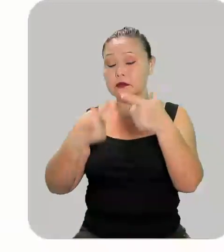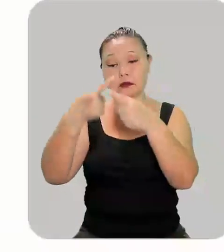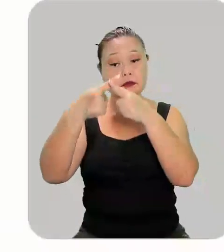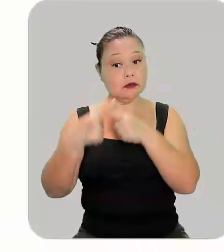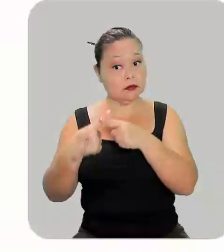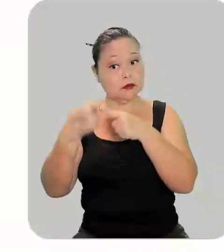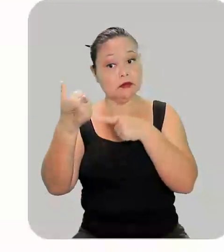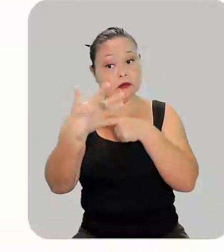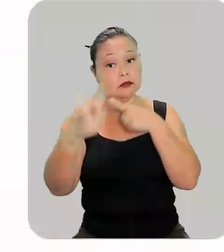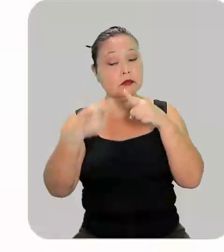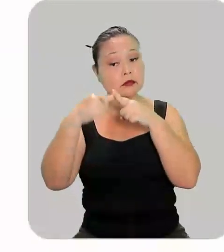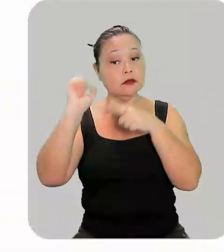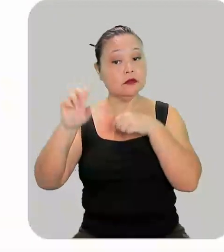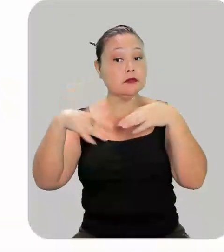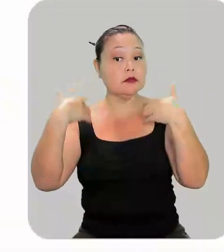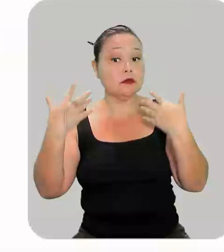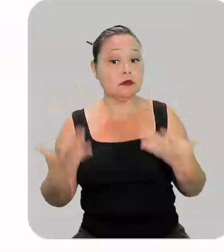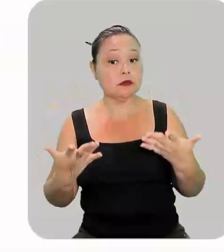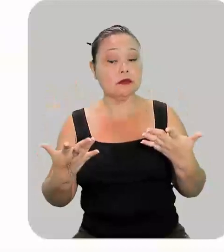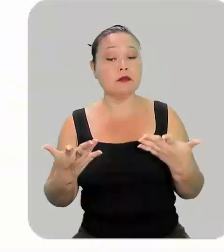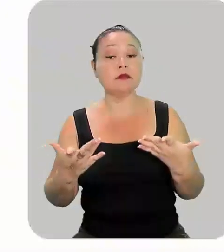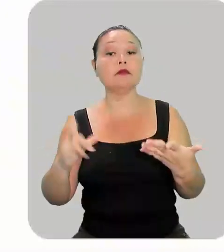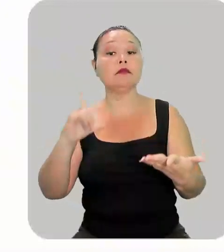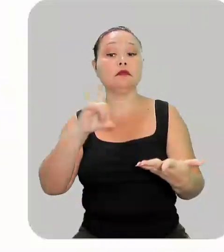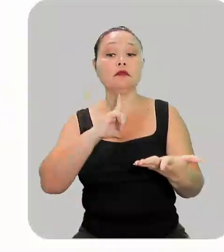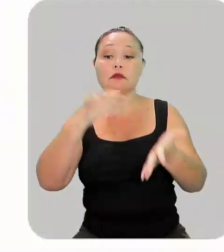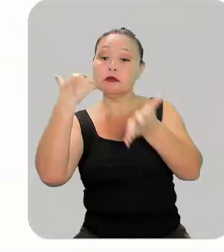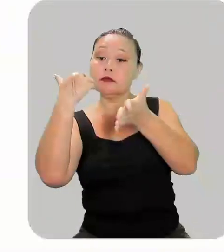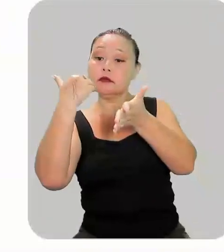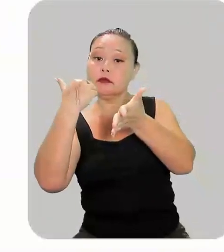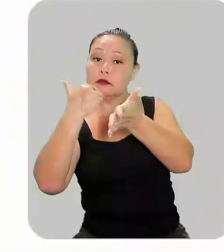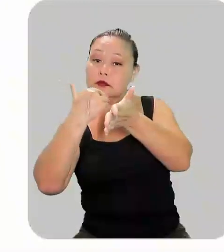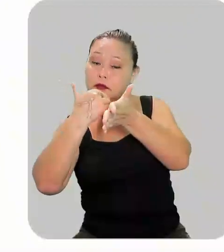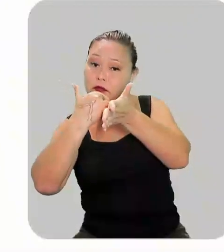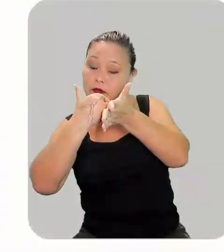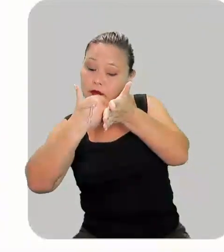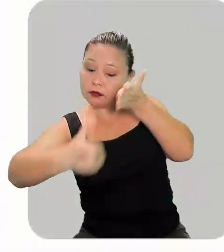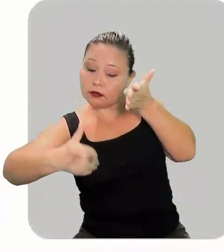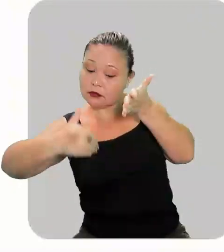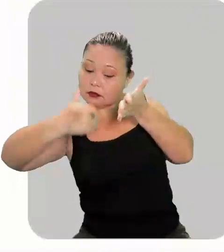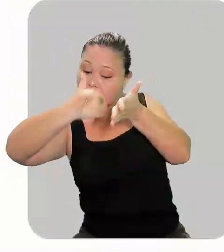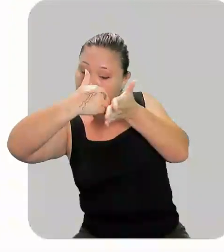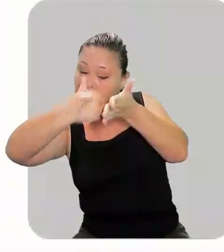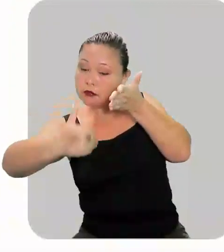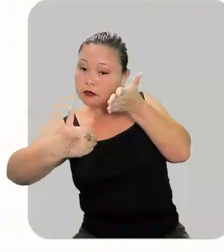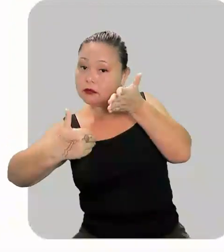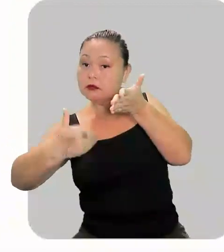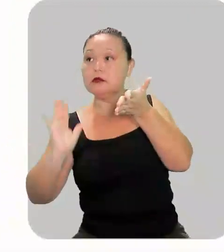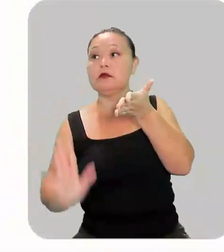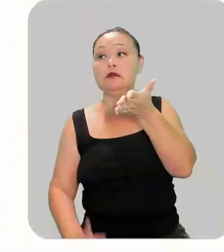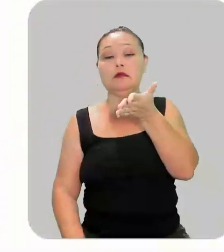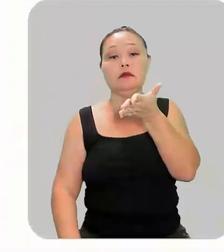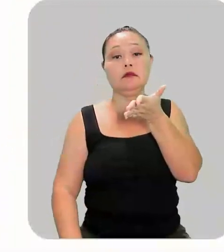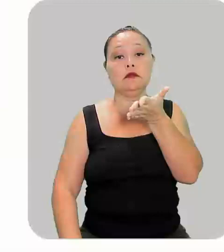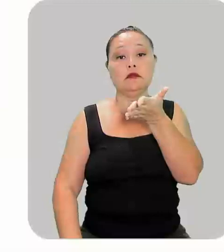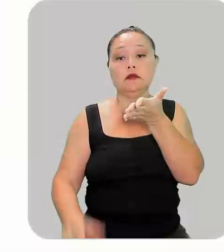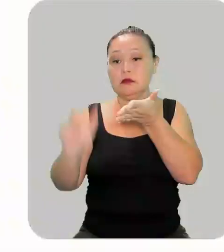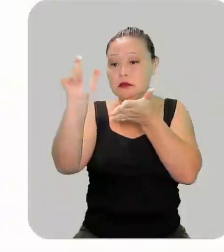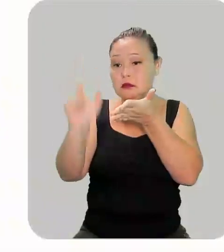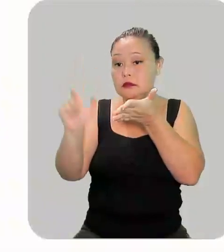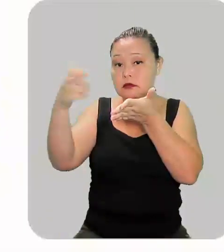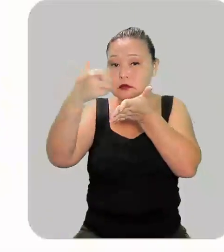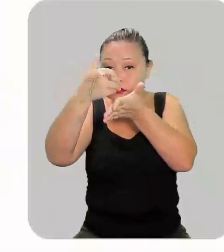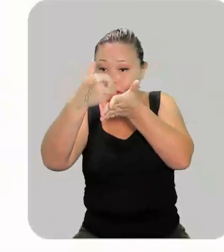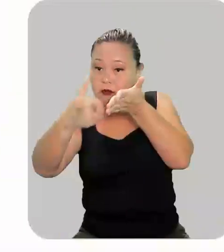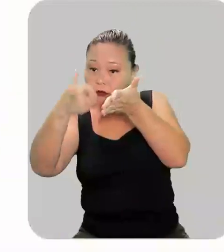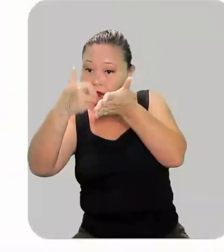vezes 0,05? Temos que descontar esses 2 retângulozinhos aqui. Esse aqui, ó, é